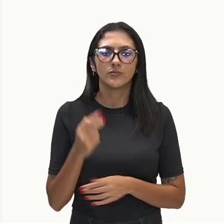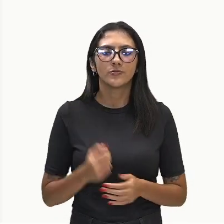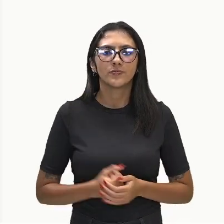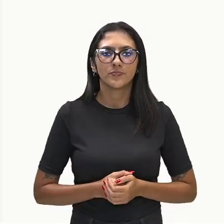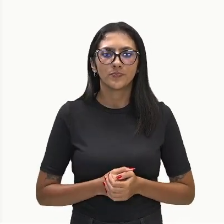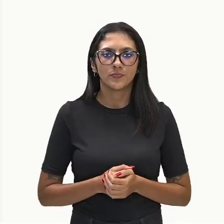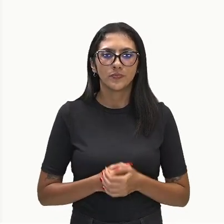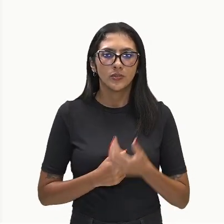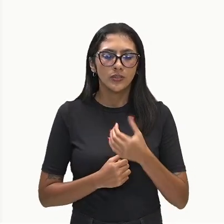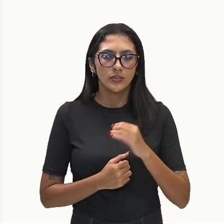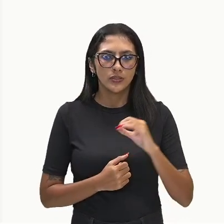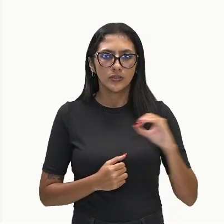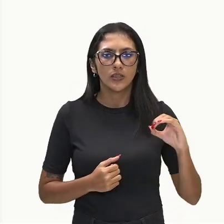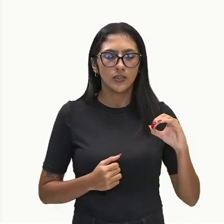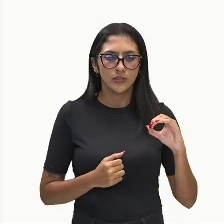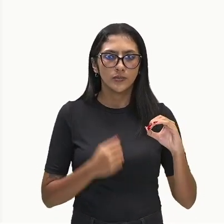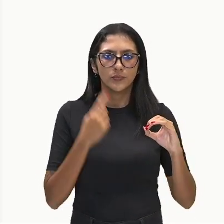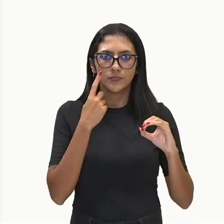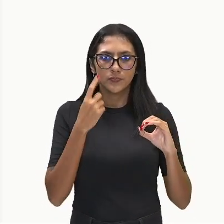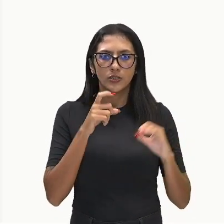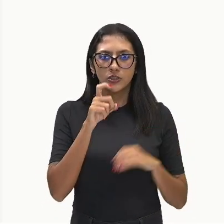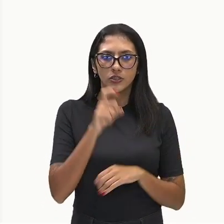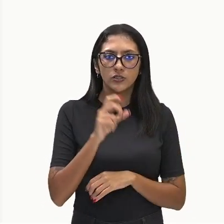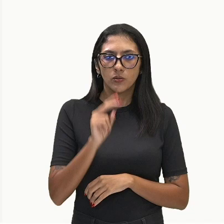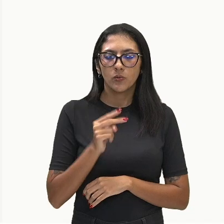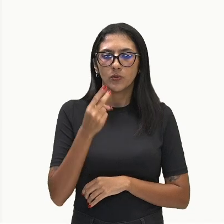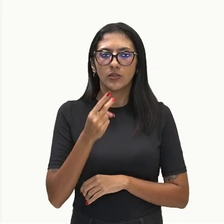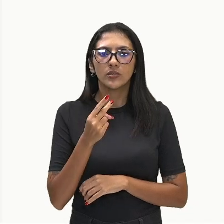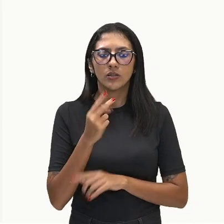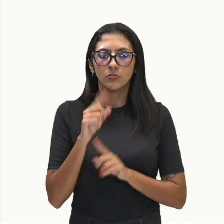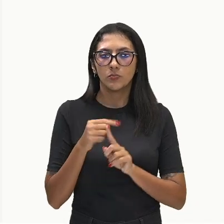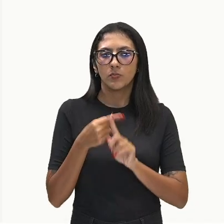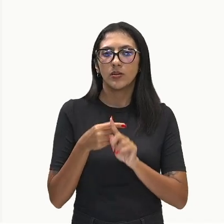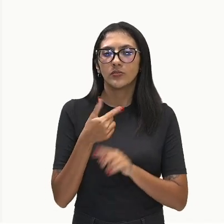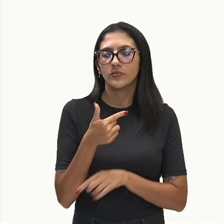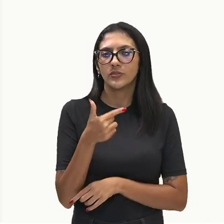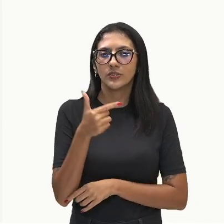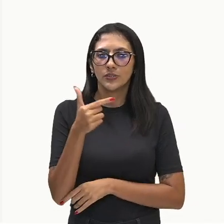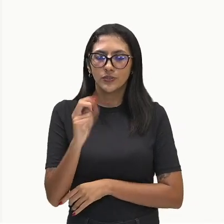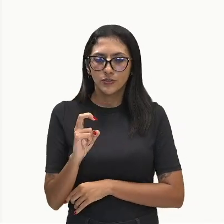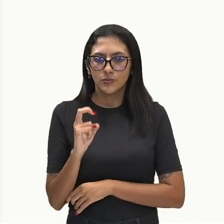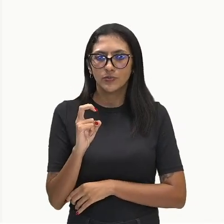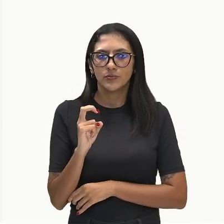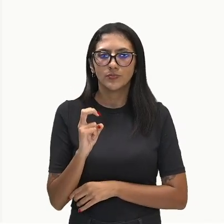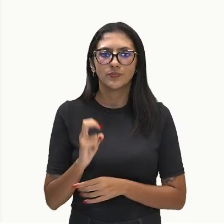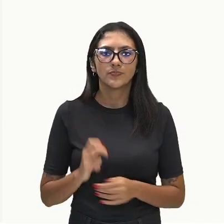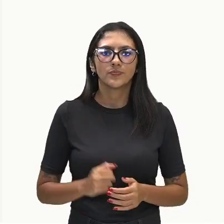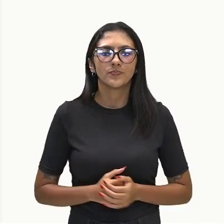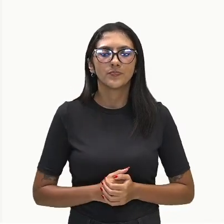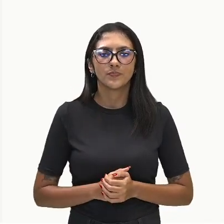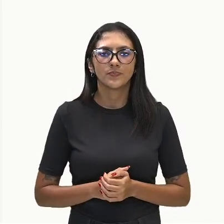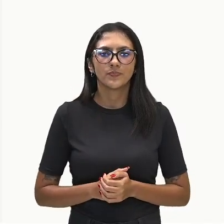100, igual a x ao quadrado mais 25, que é o valor de 5 ao quadrado.